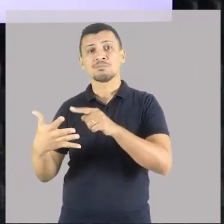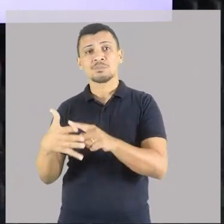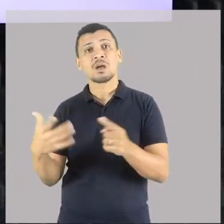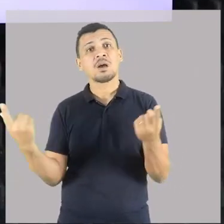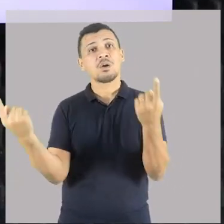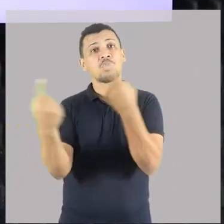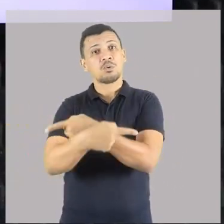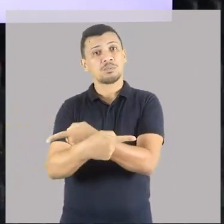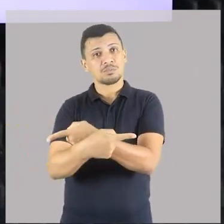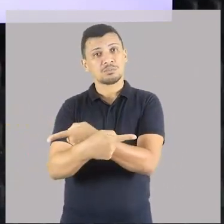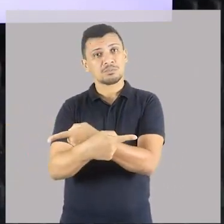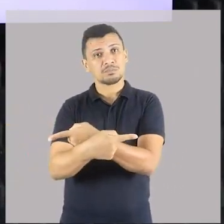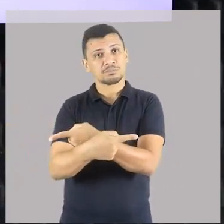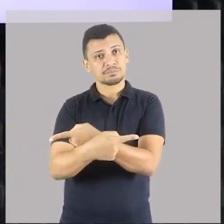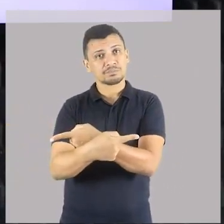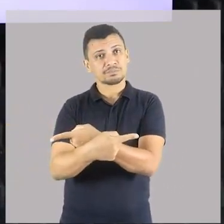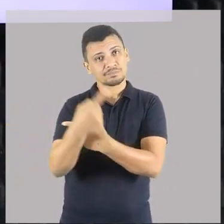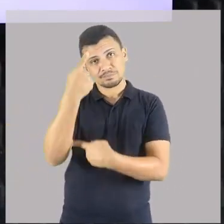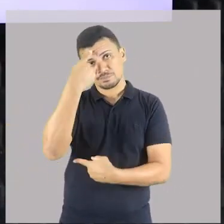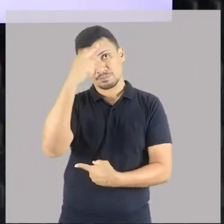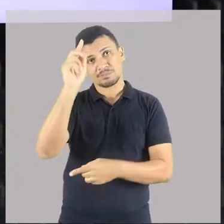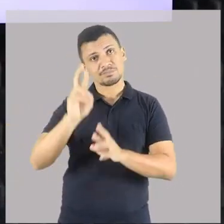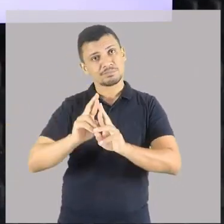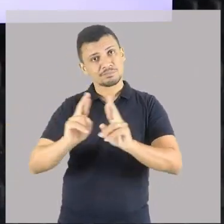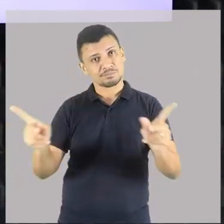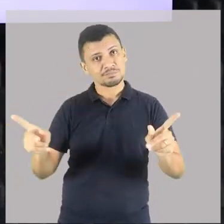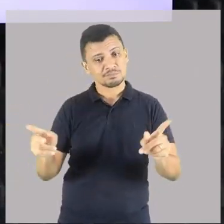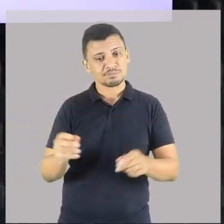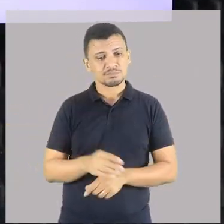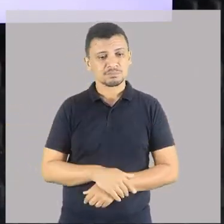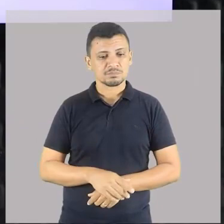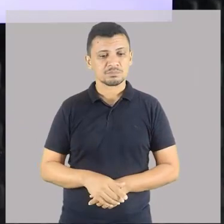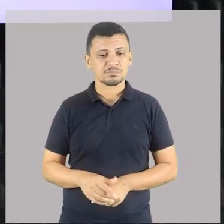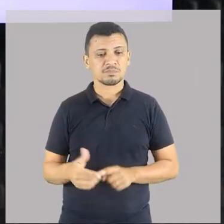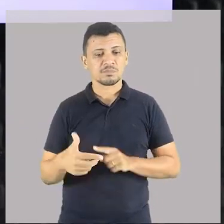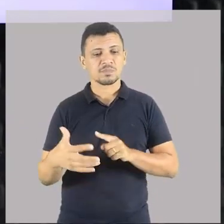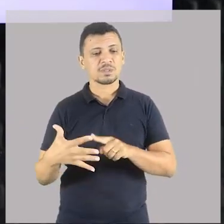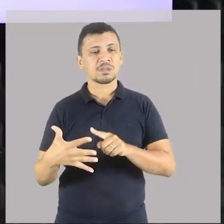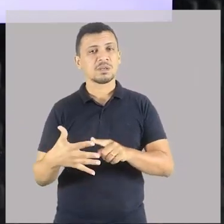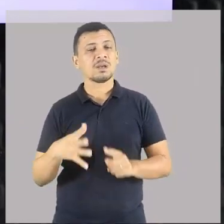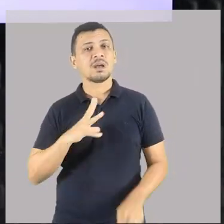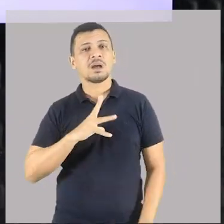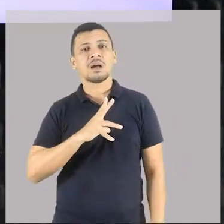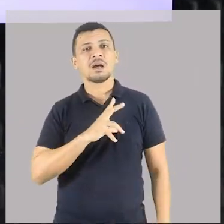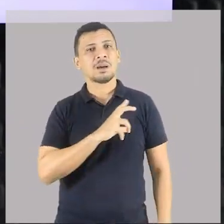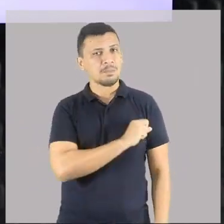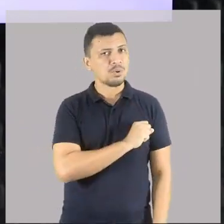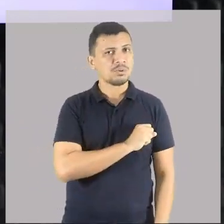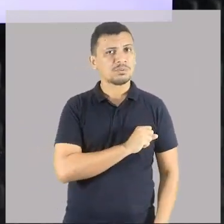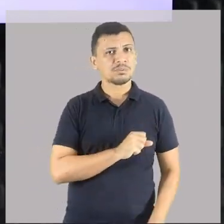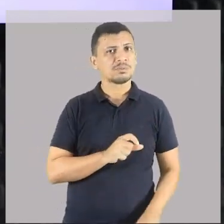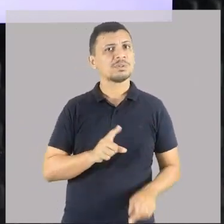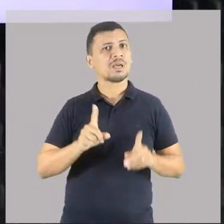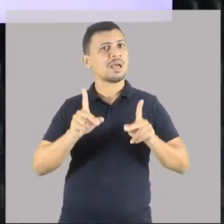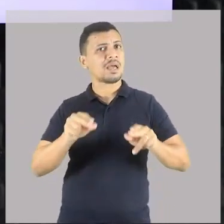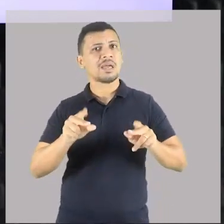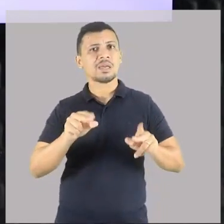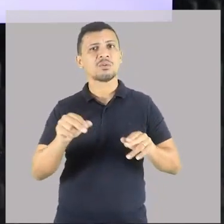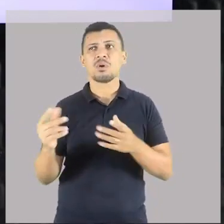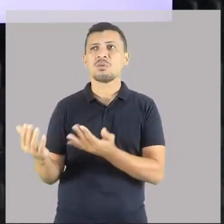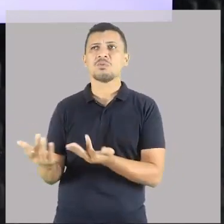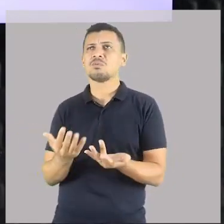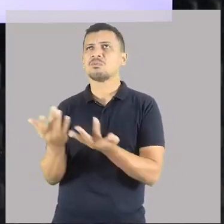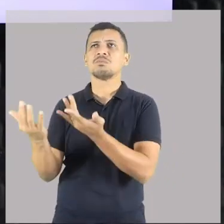referência adversativa, ideias contrárias. No caso aqui, ó, amor é igual a fumaça, sufoca, mas